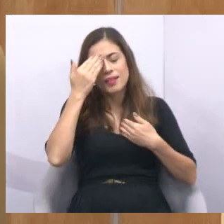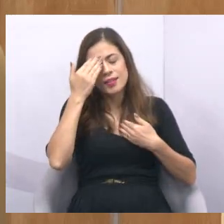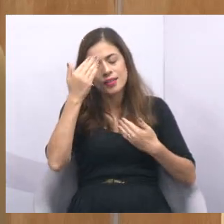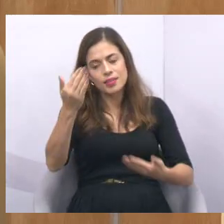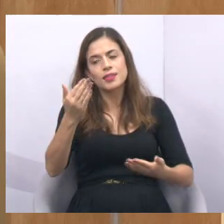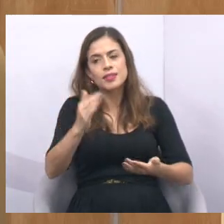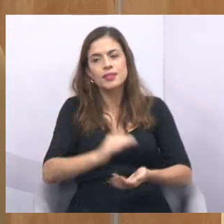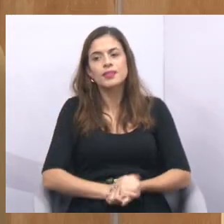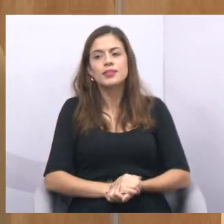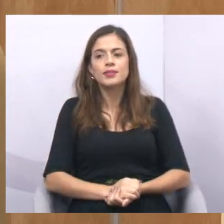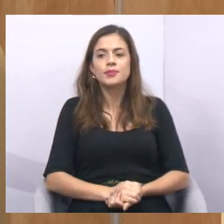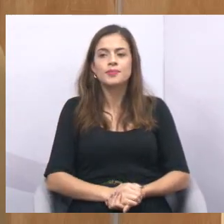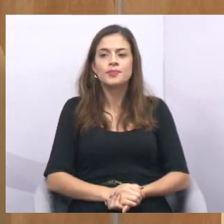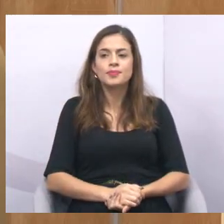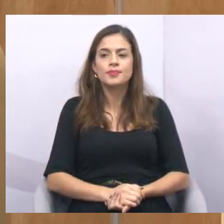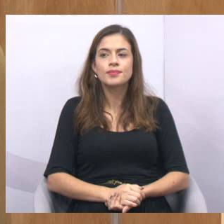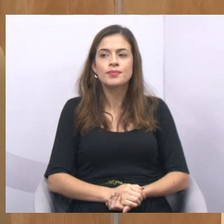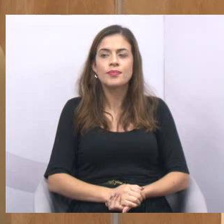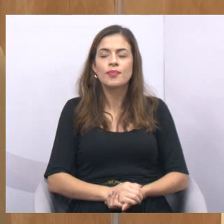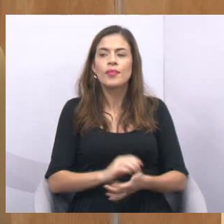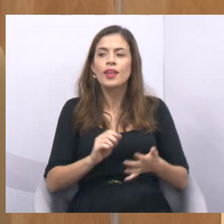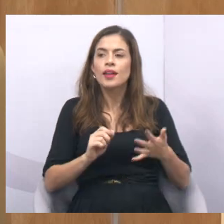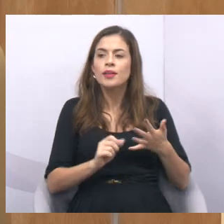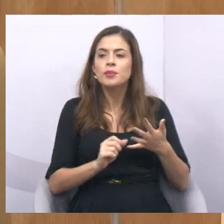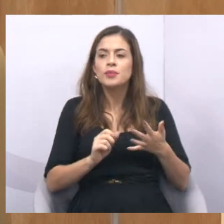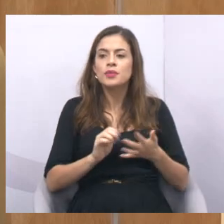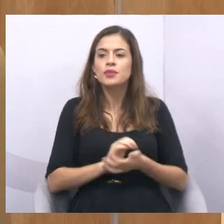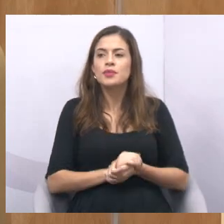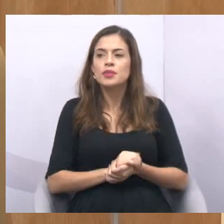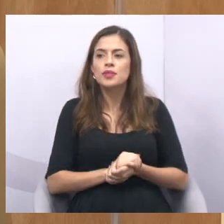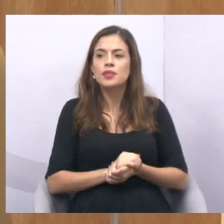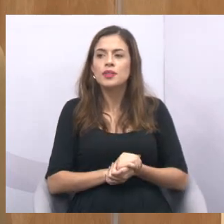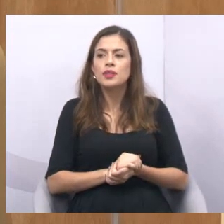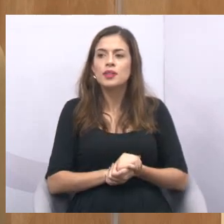agradecer. Né? E por último, a